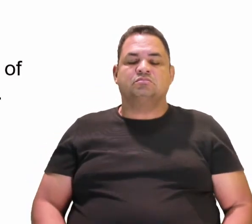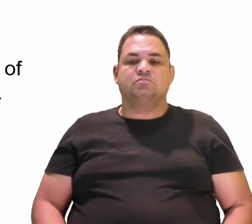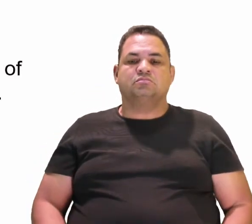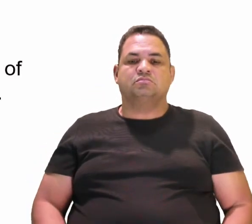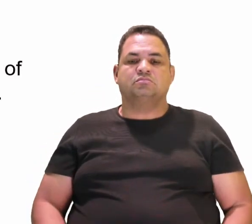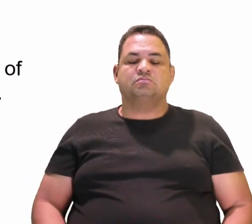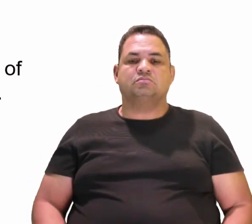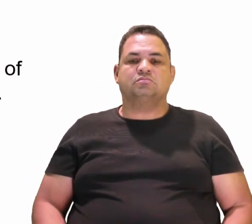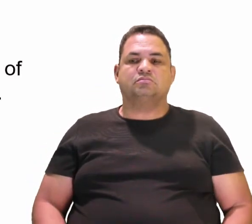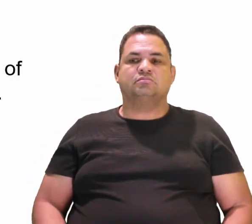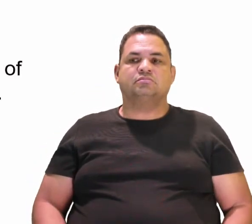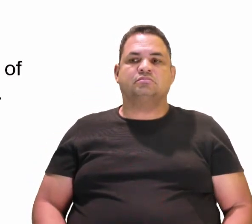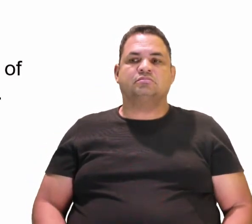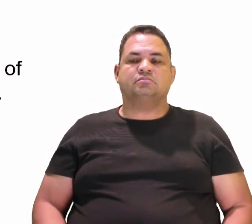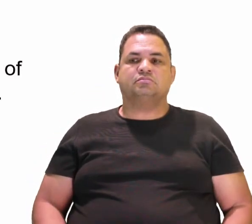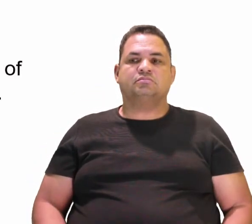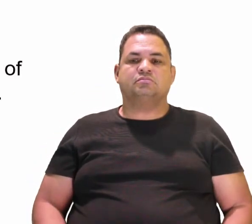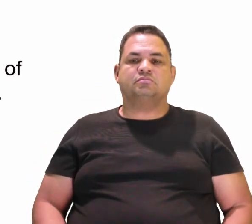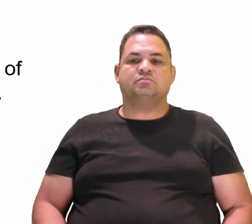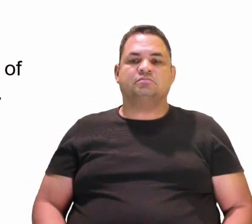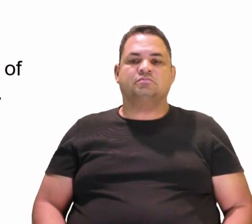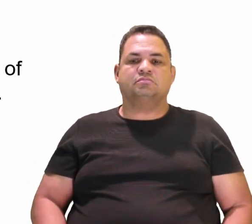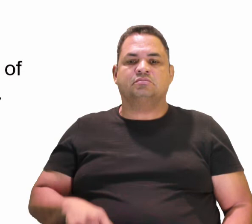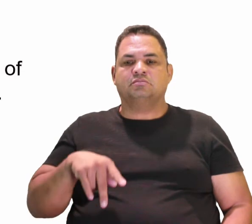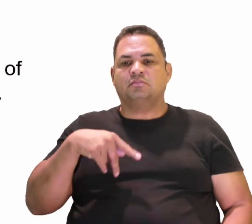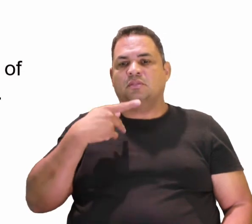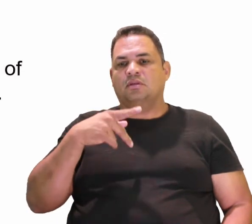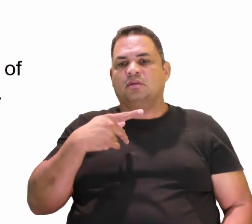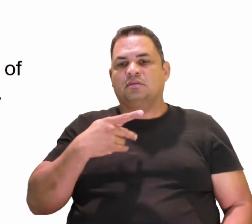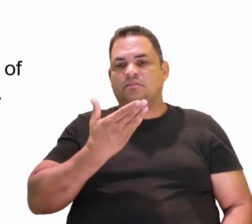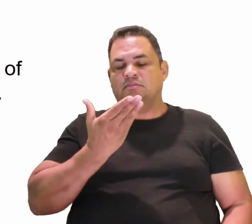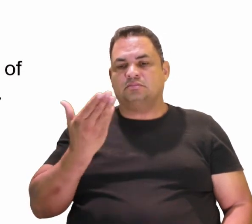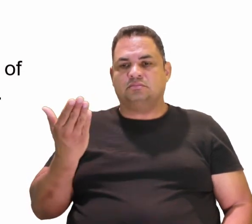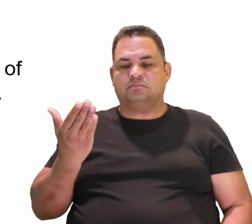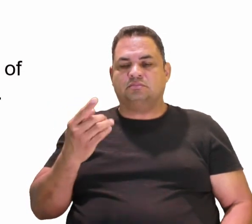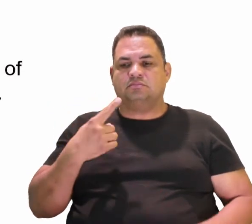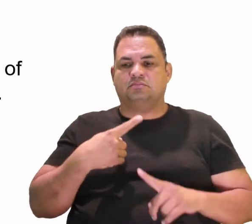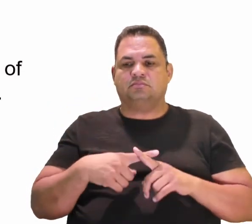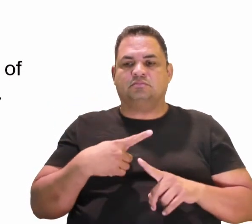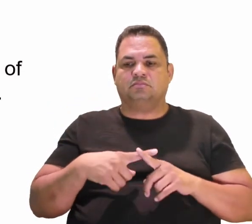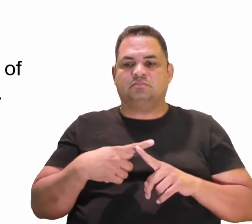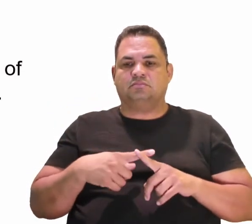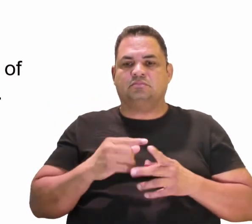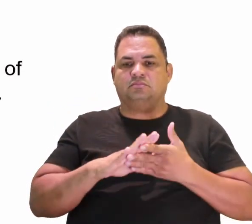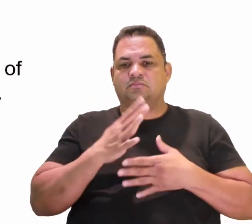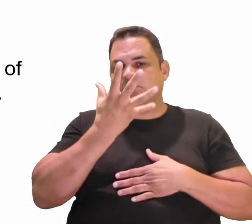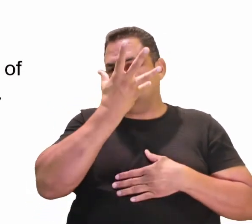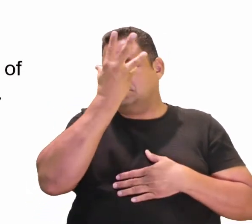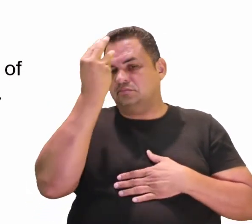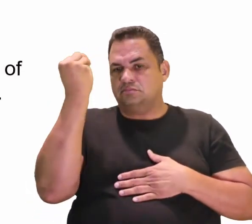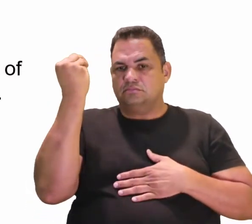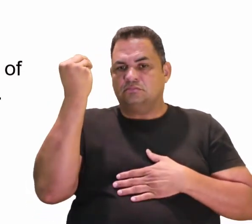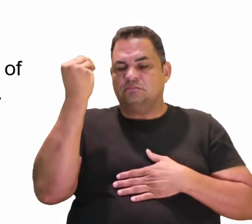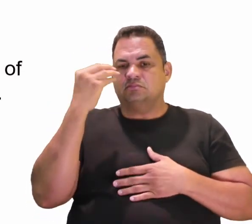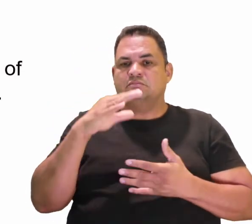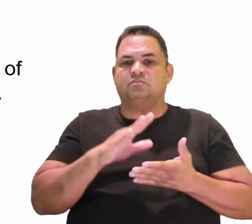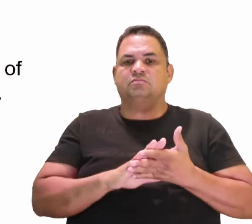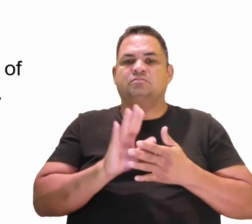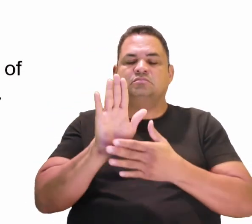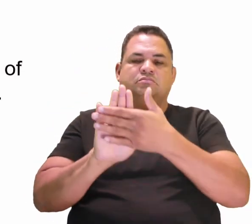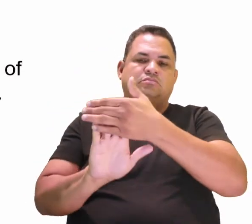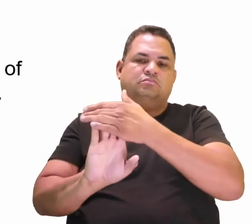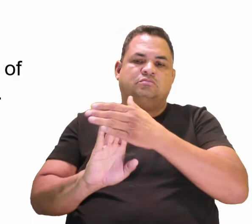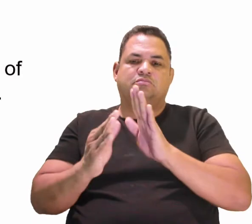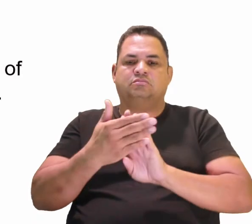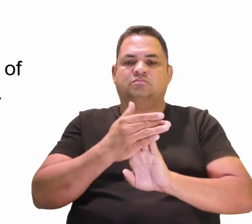a mesma coisa de falar stretch, né? Porque aqui tá pedindo para não esquecer de quê? De stretch, de